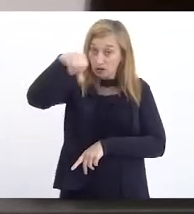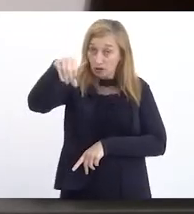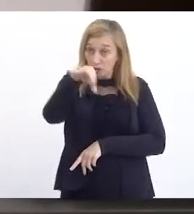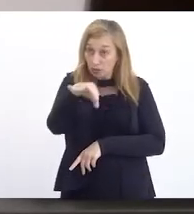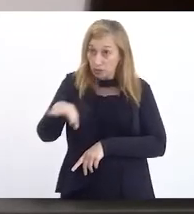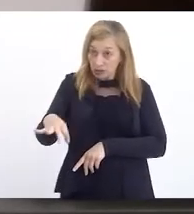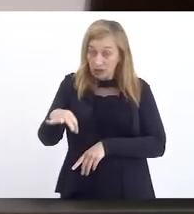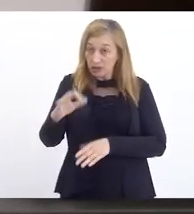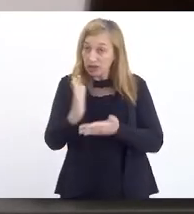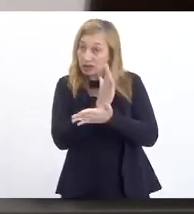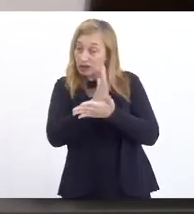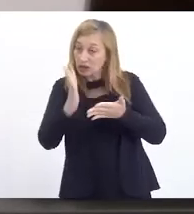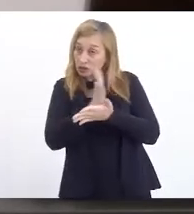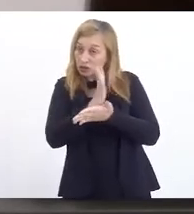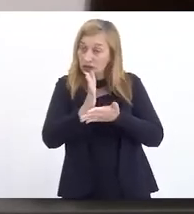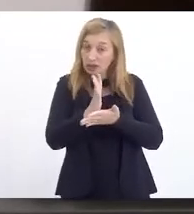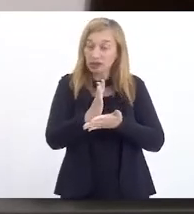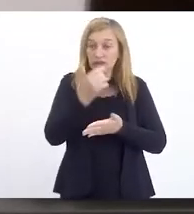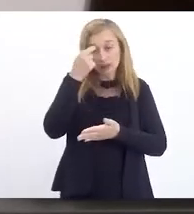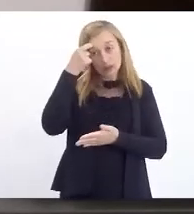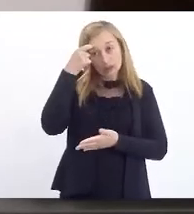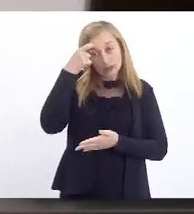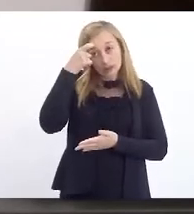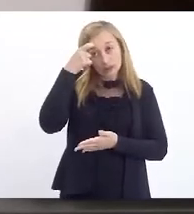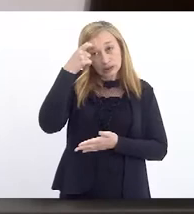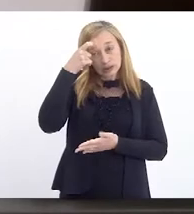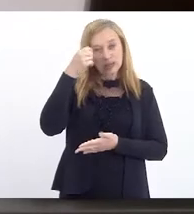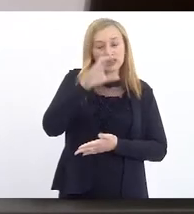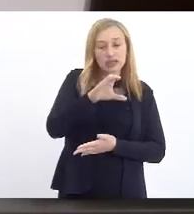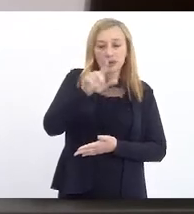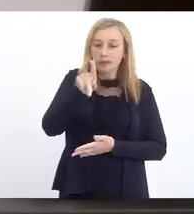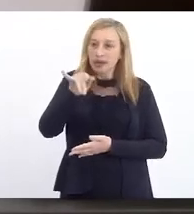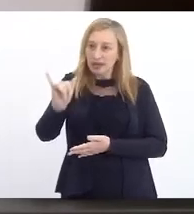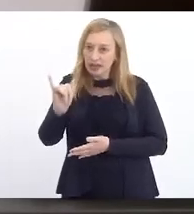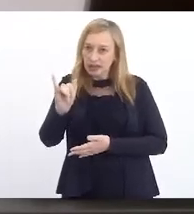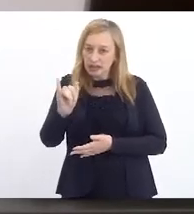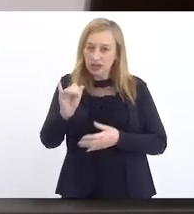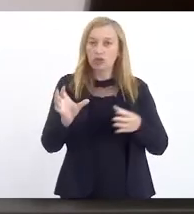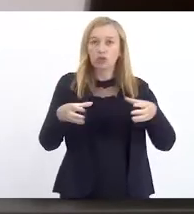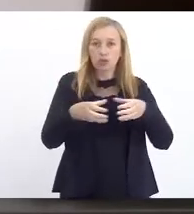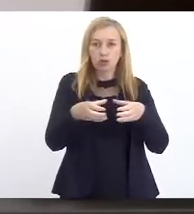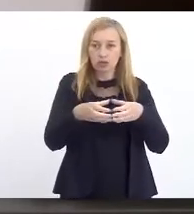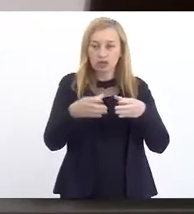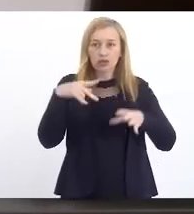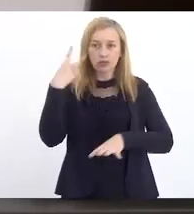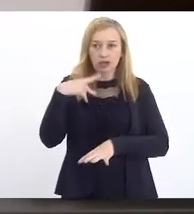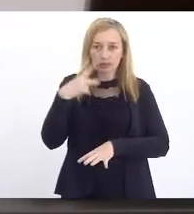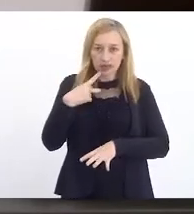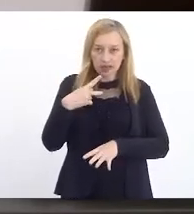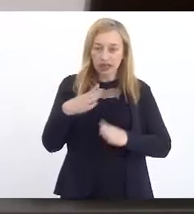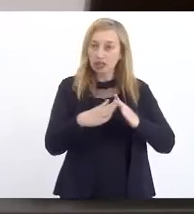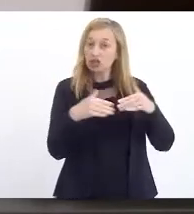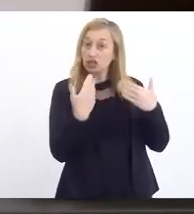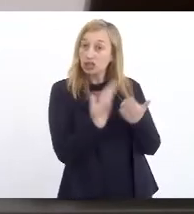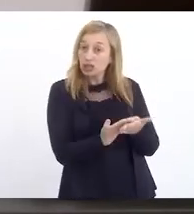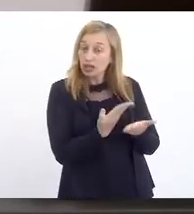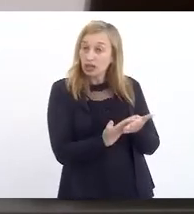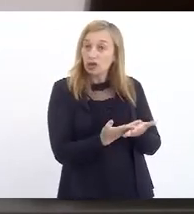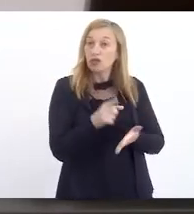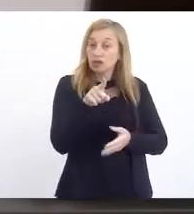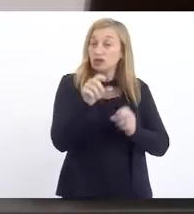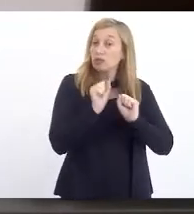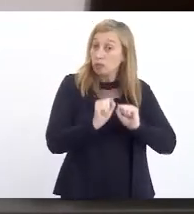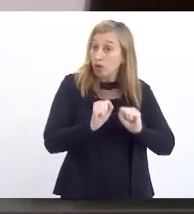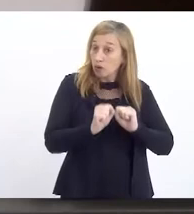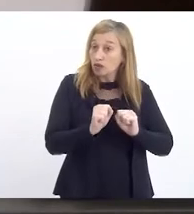99% das vezes, no âmbito das CPIs, das Comissões Parlamentares de Inquérito. Porque você